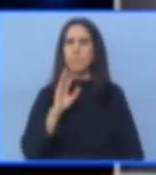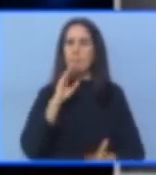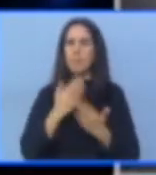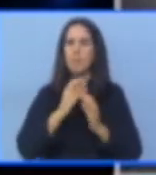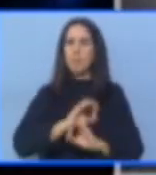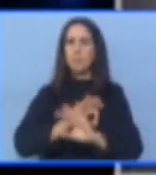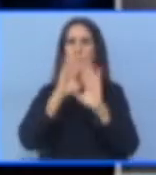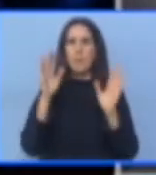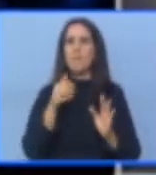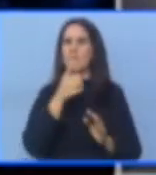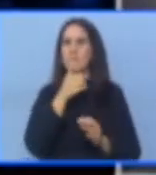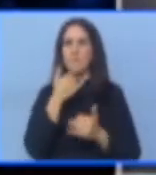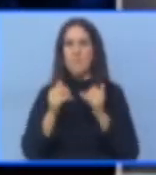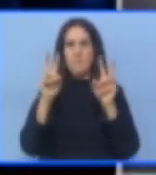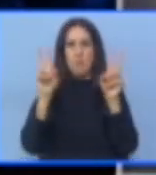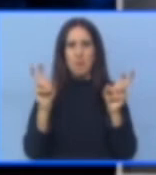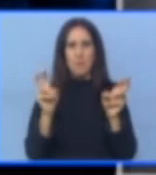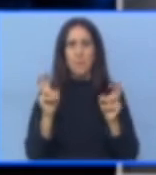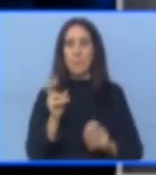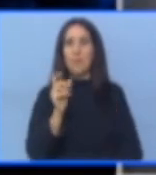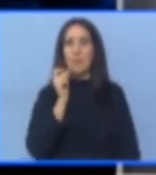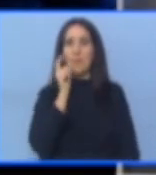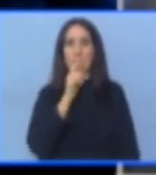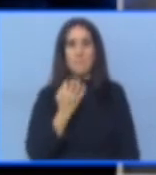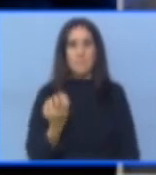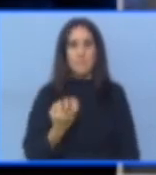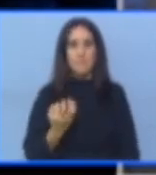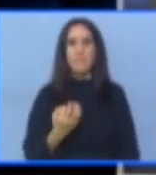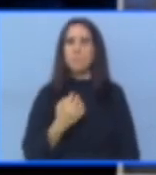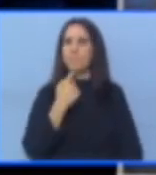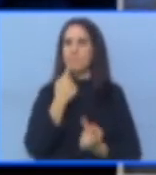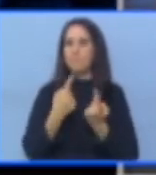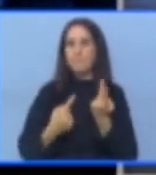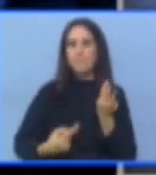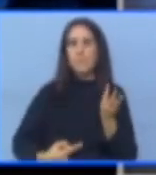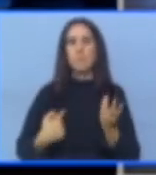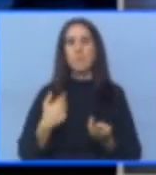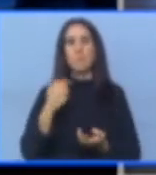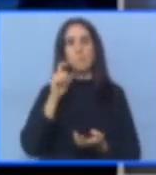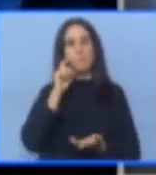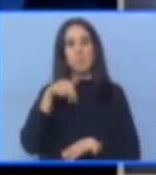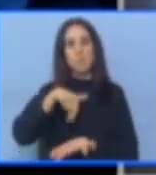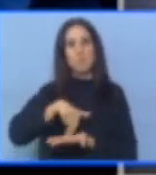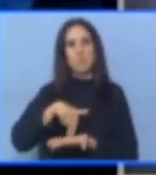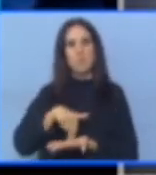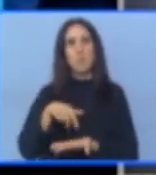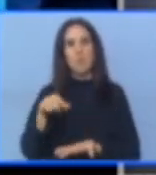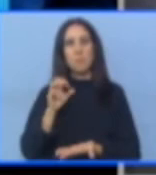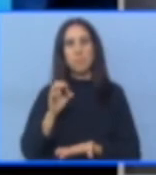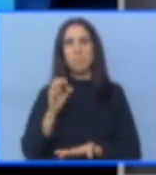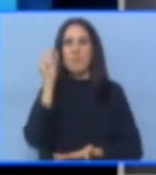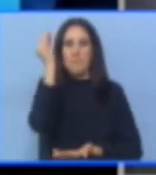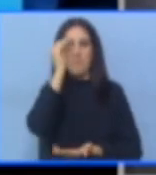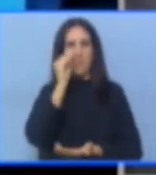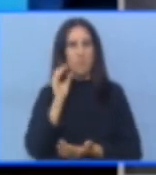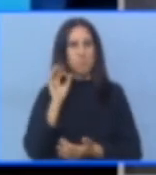desmistificar o violento. Aquele que, de facto, arranja argumentos para defender a sua posição, são argumentos de natureza